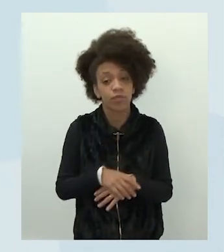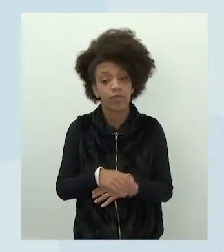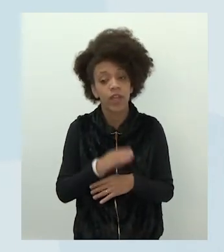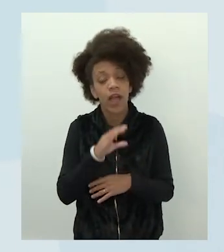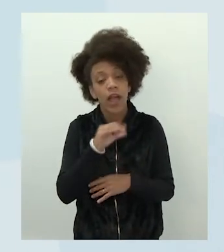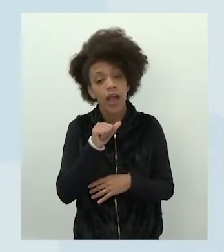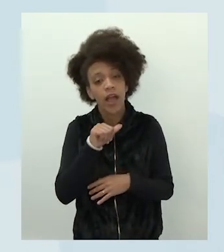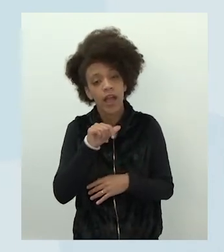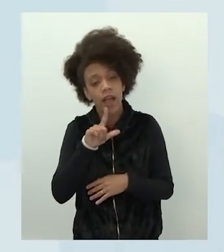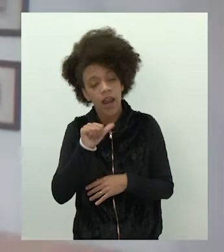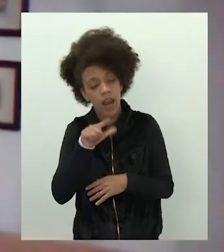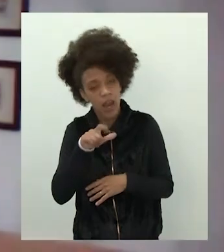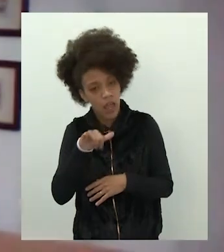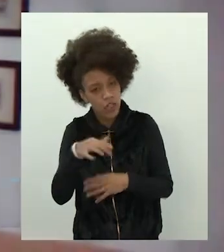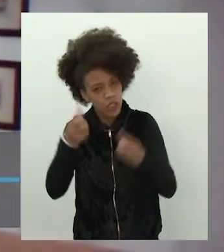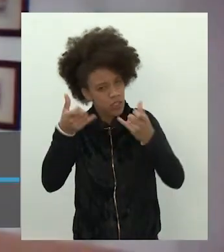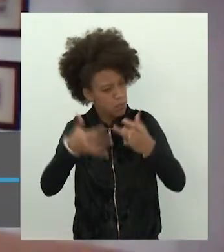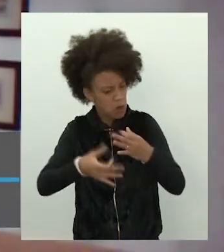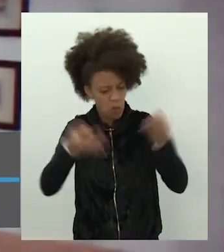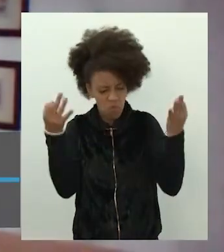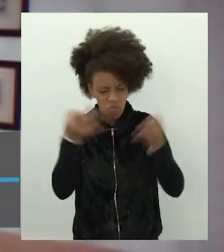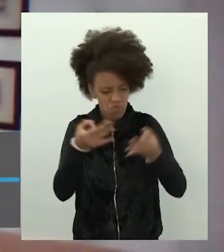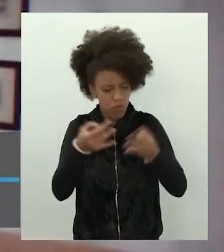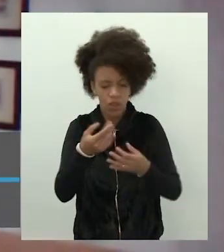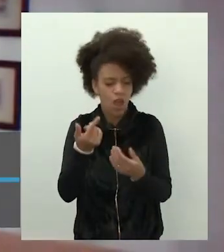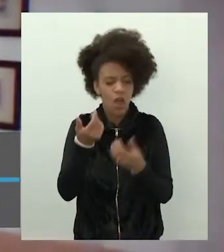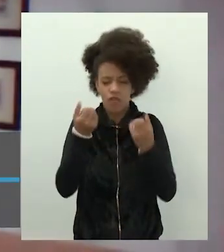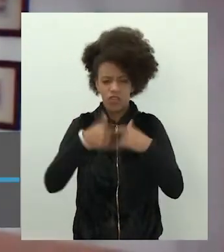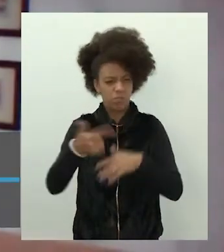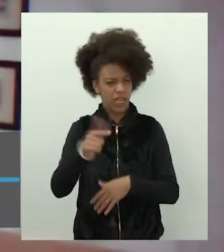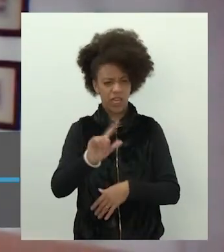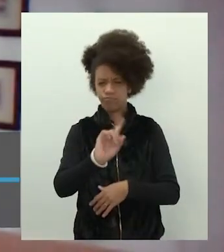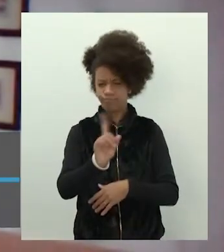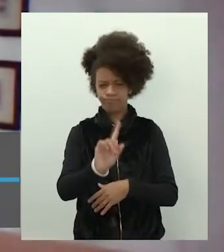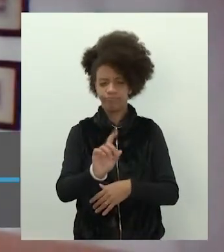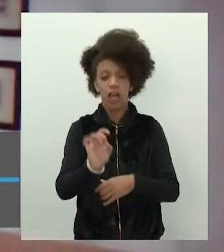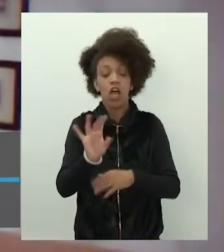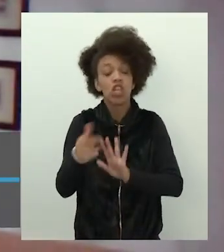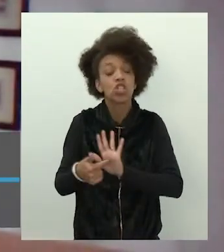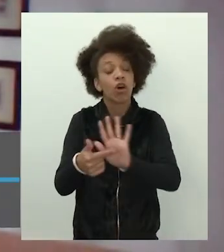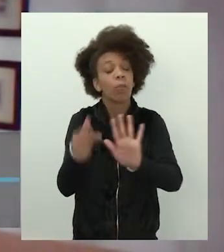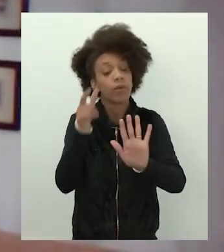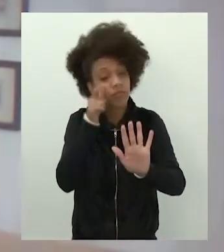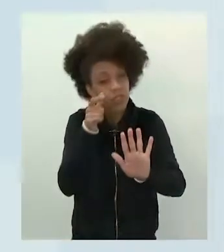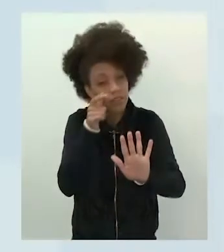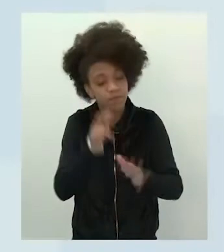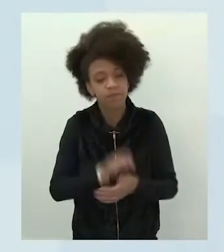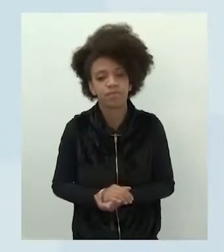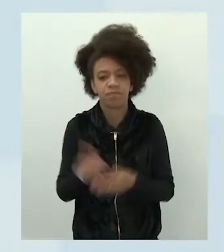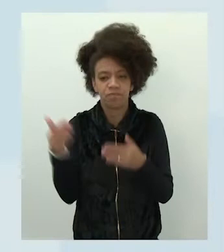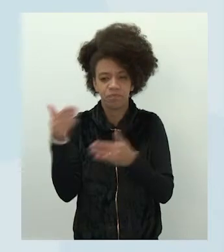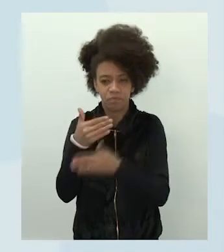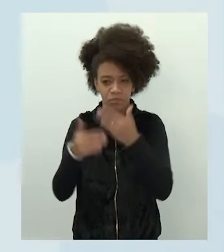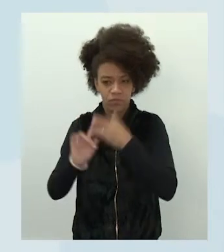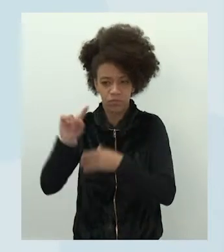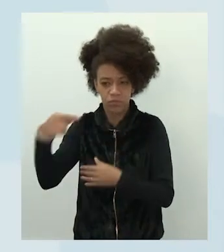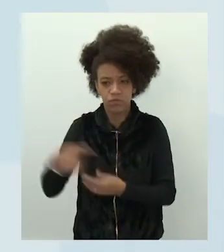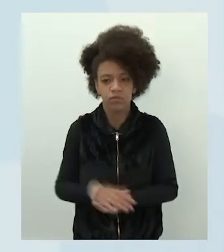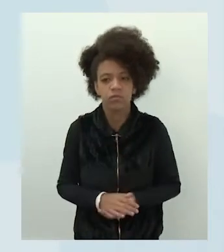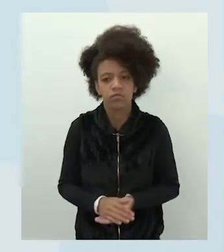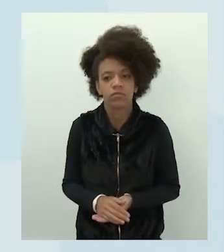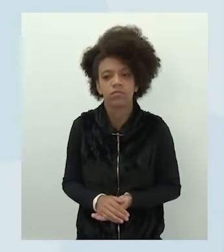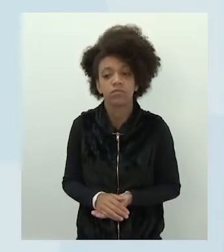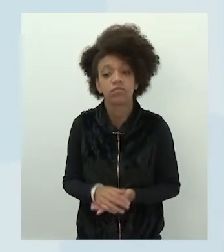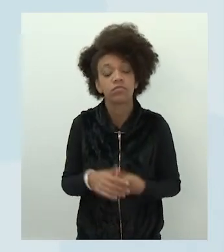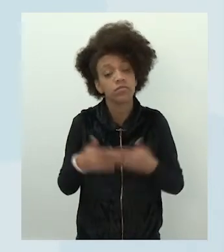explicou super bem, eu não vou explicar de novo, eu só quis trazer a figura para vocês verem. O próximo, por favor.